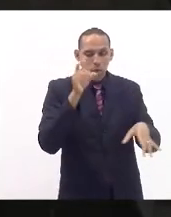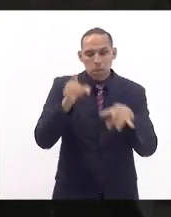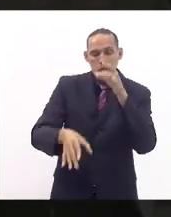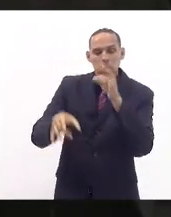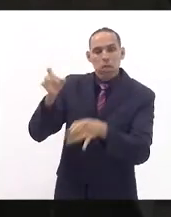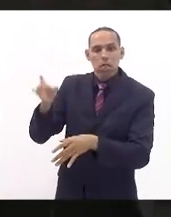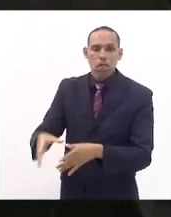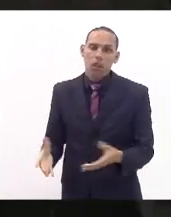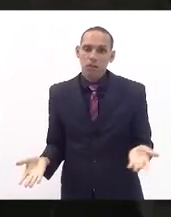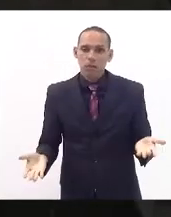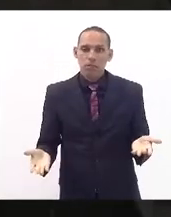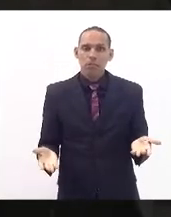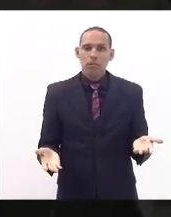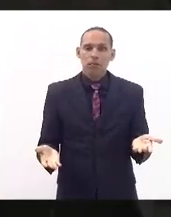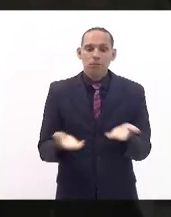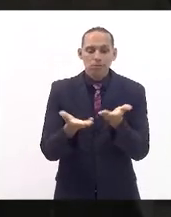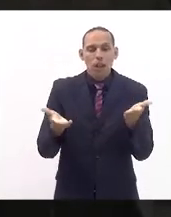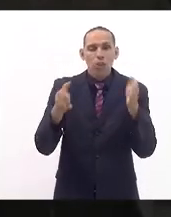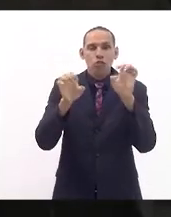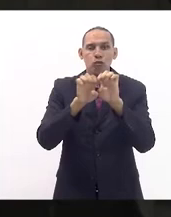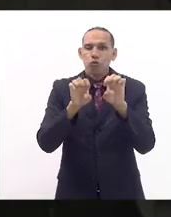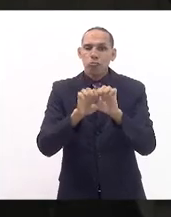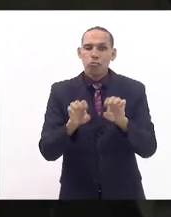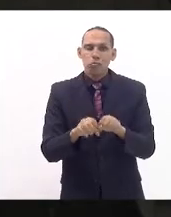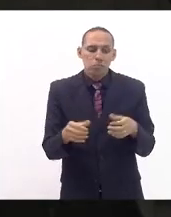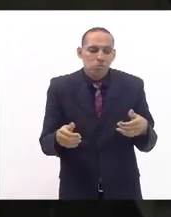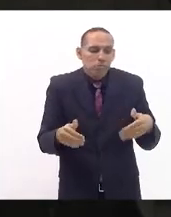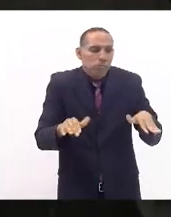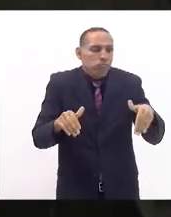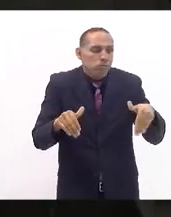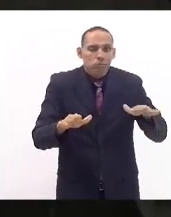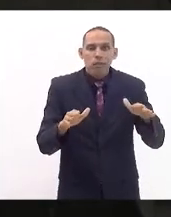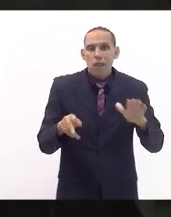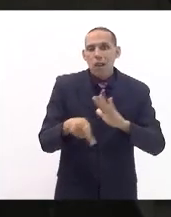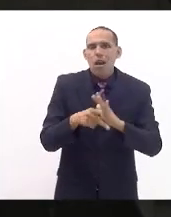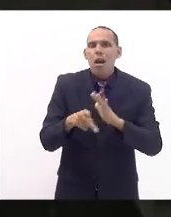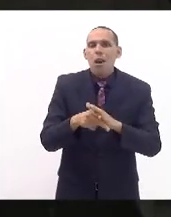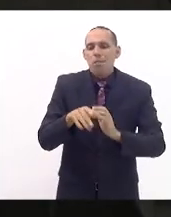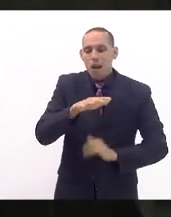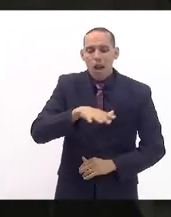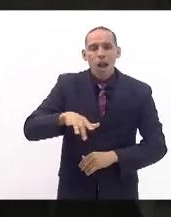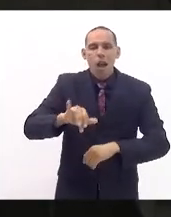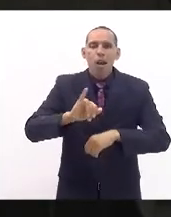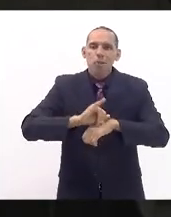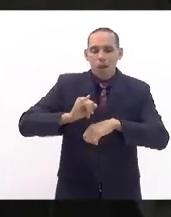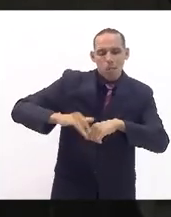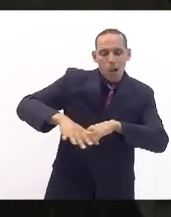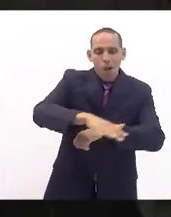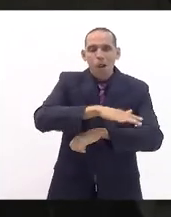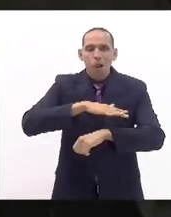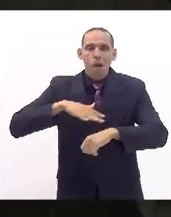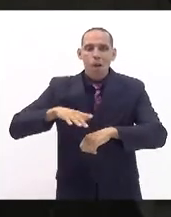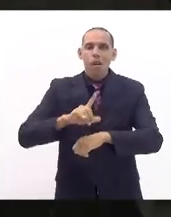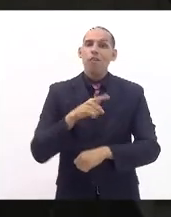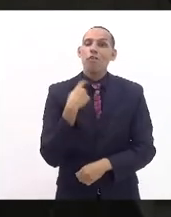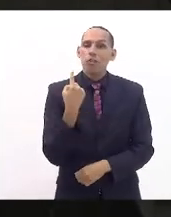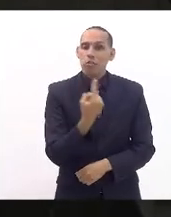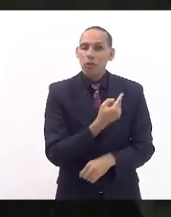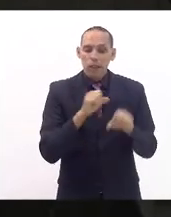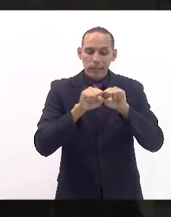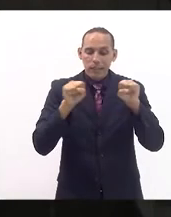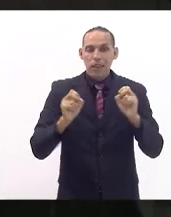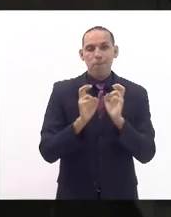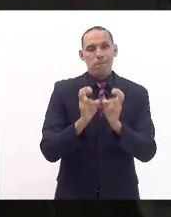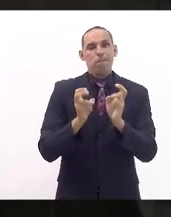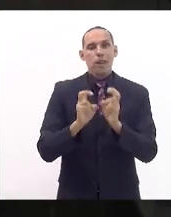algo que é estruturante da região metropolitana, que é o nosso sistema ferroviário. São